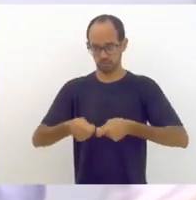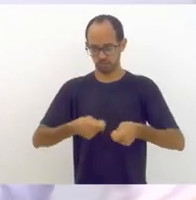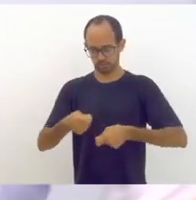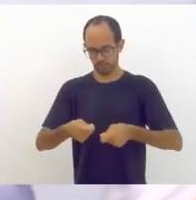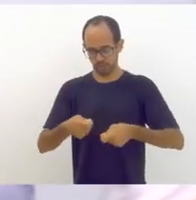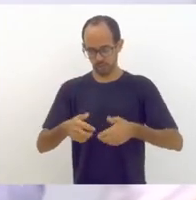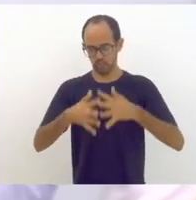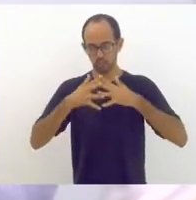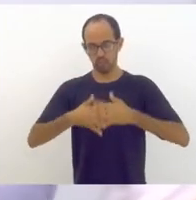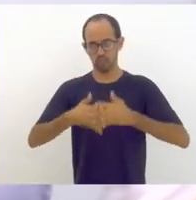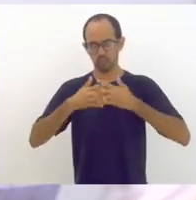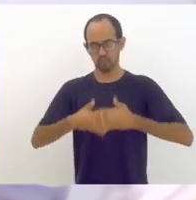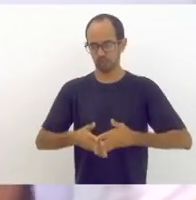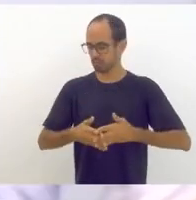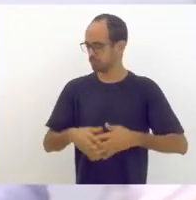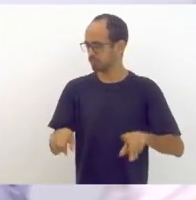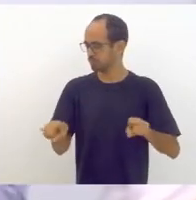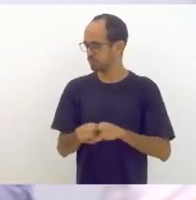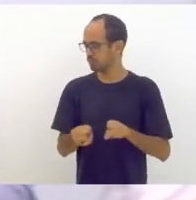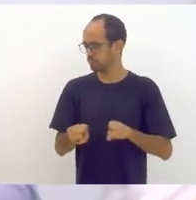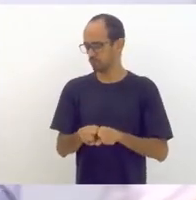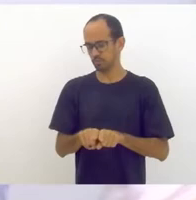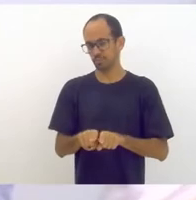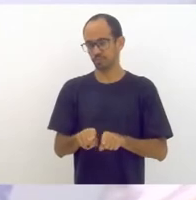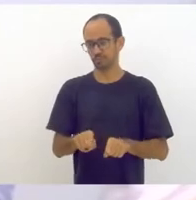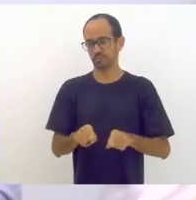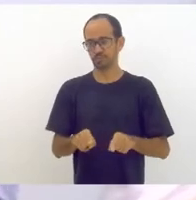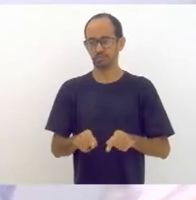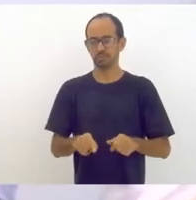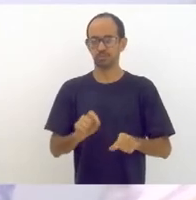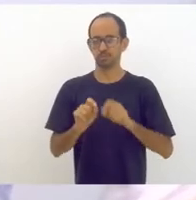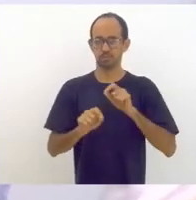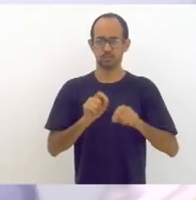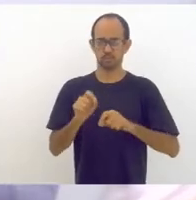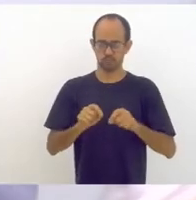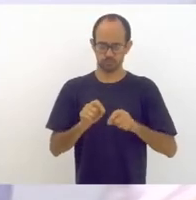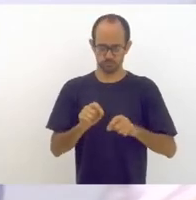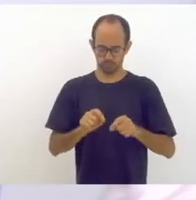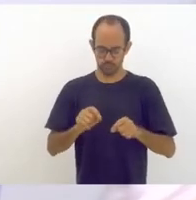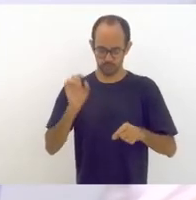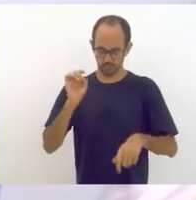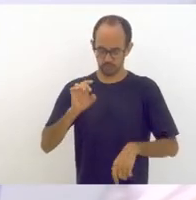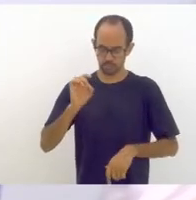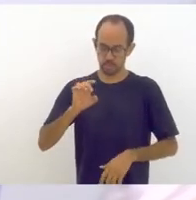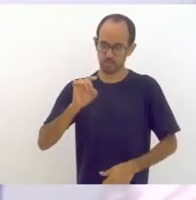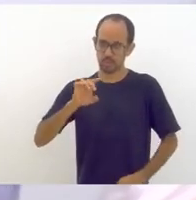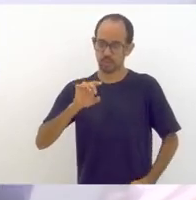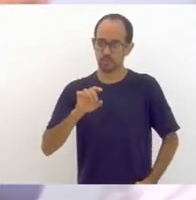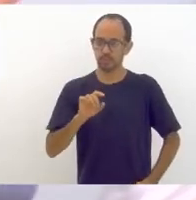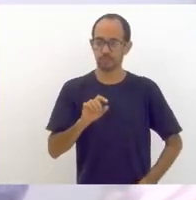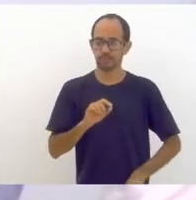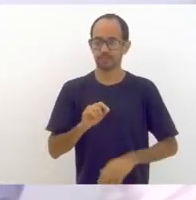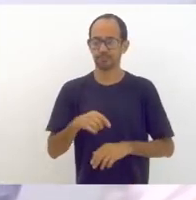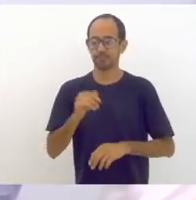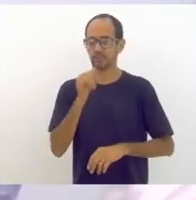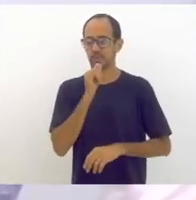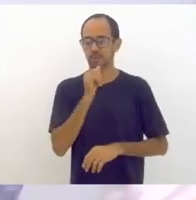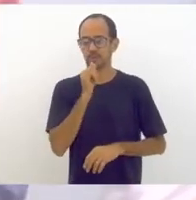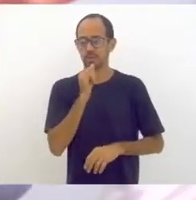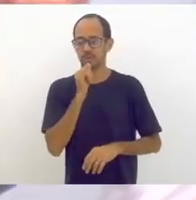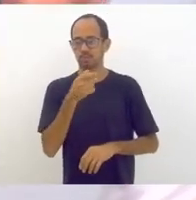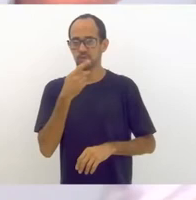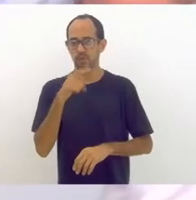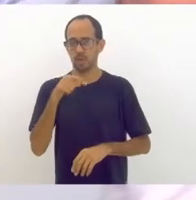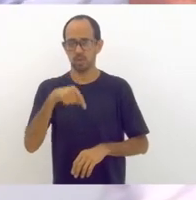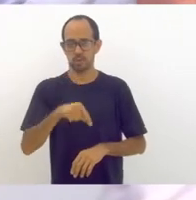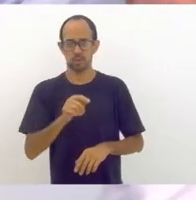é pesar os conflitos e no caso aqui específico, né, os exemplos citados aqui, por